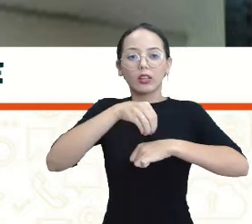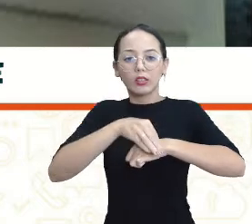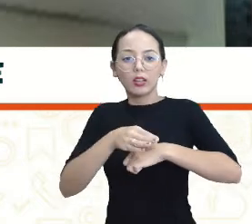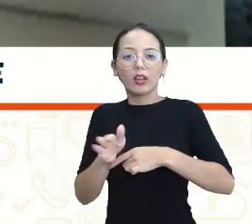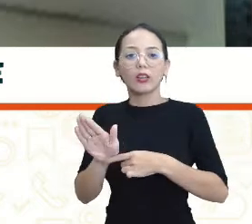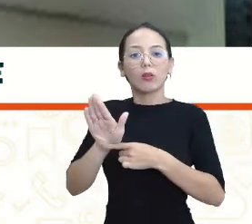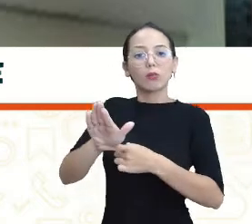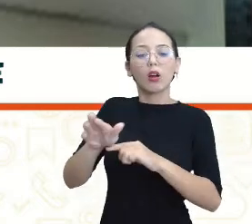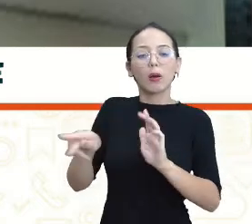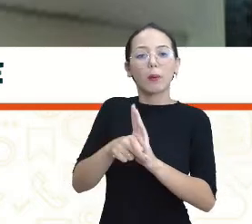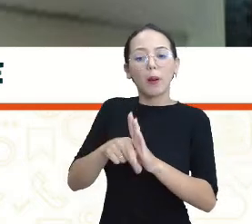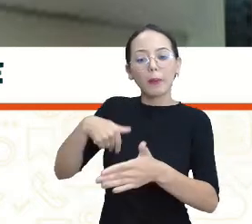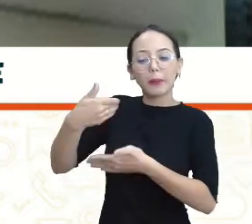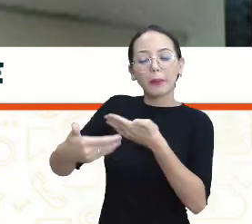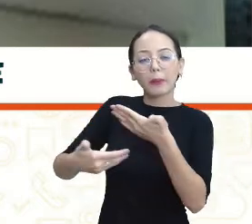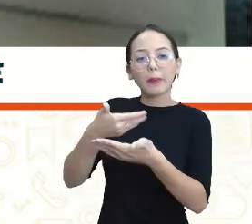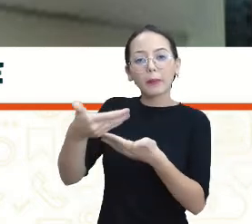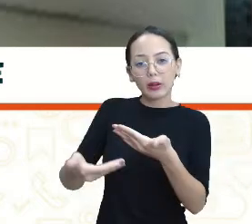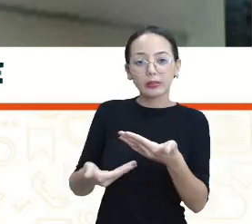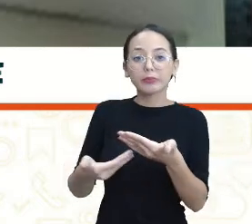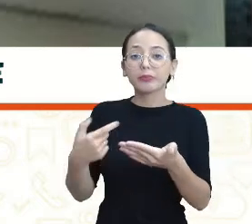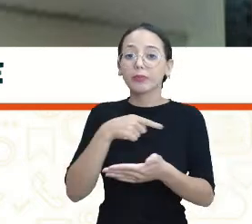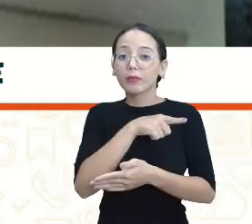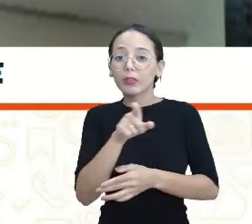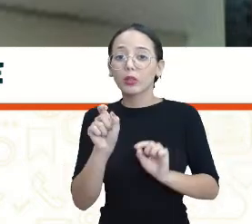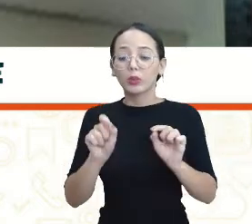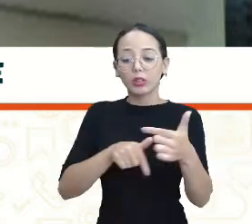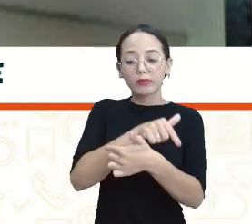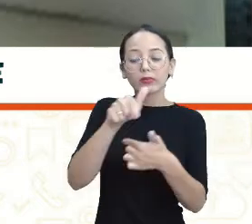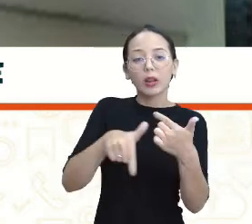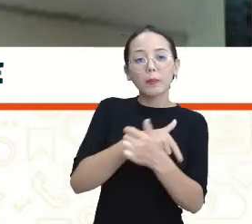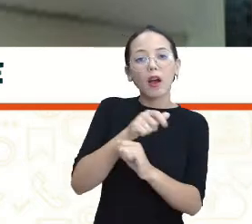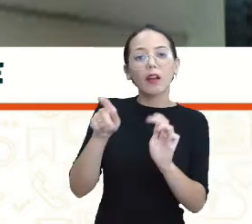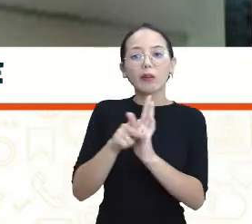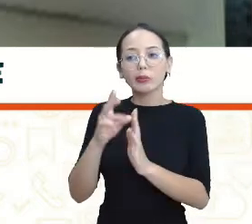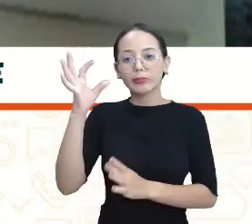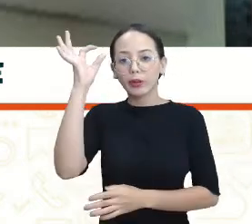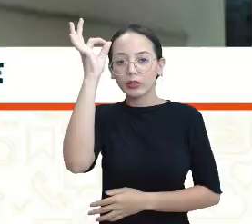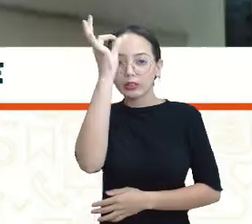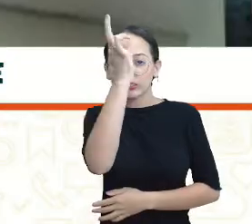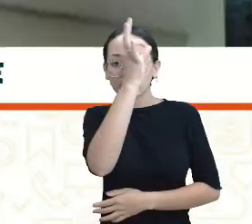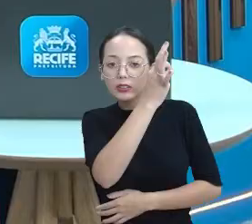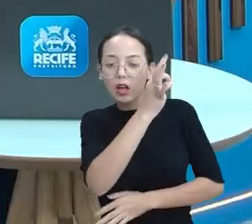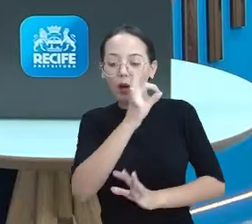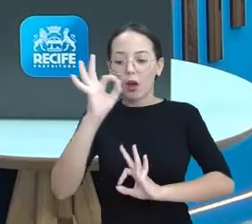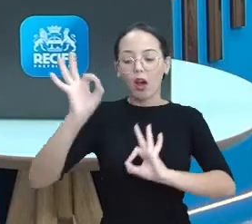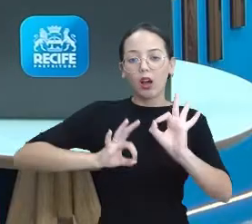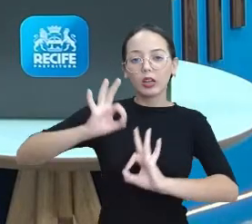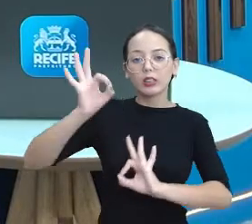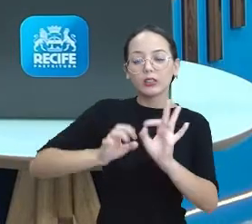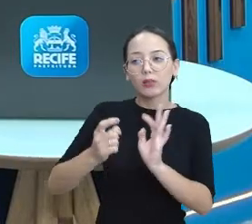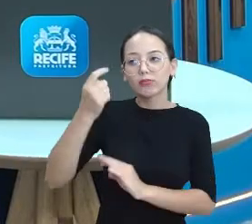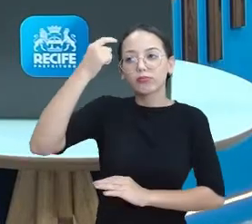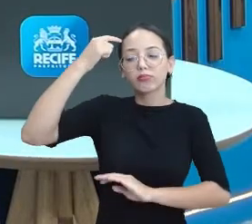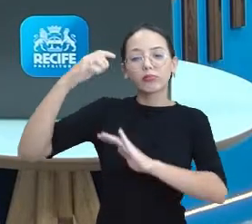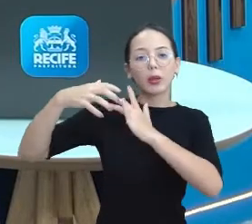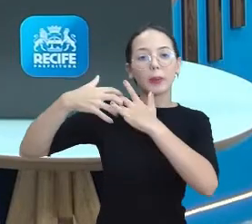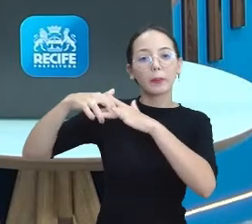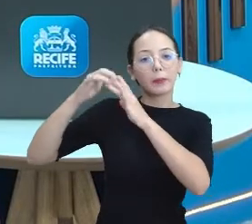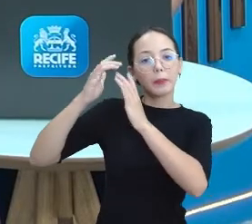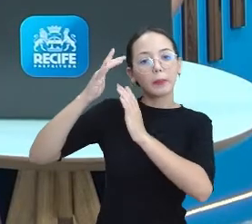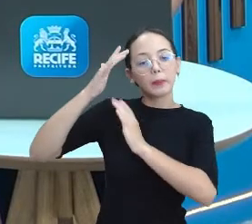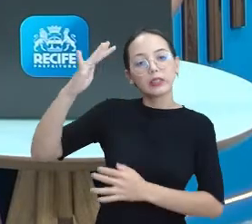o envolvimento, né? Na medida em que você trabalha cognição, organização do pensamento,